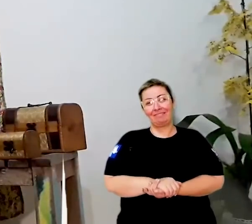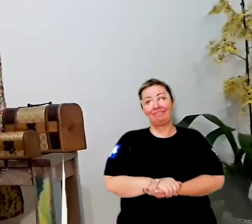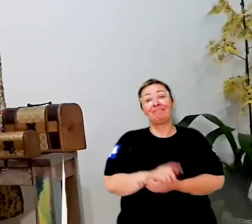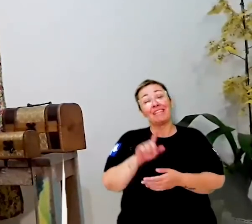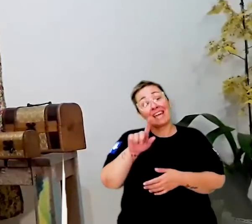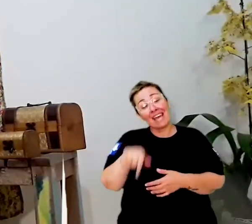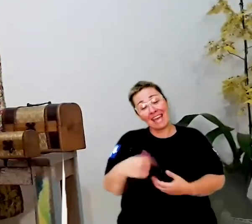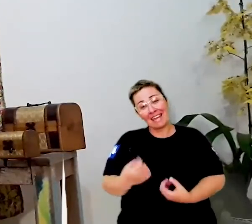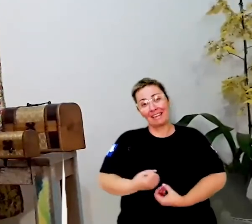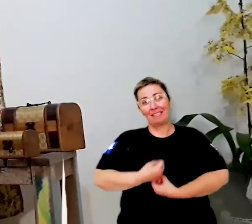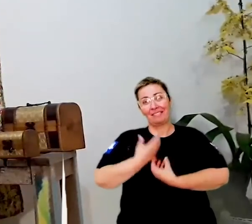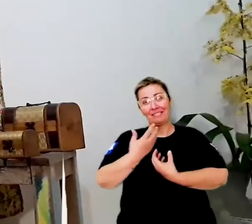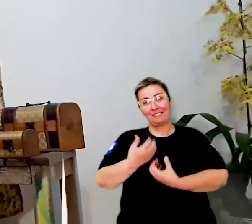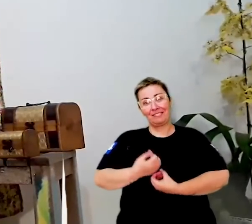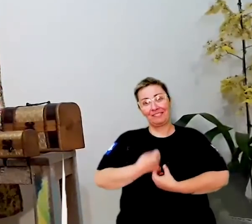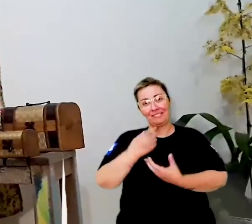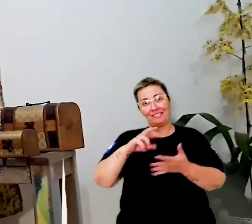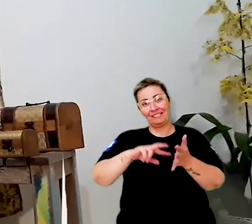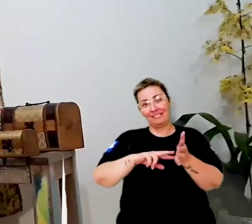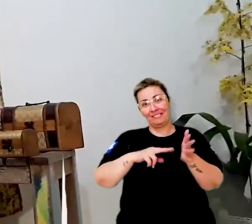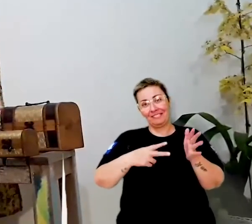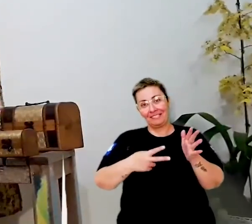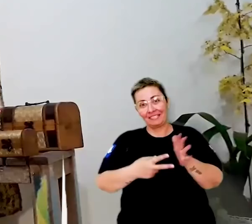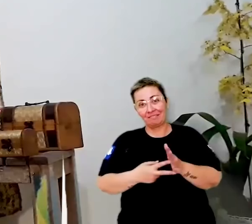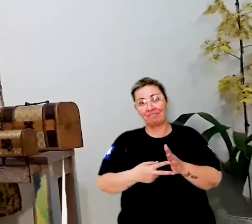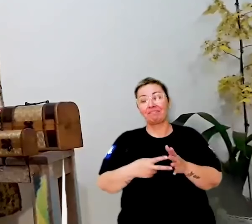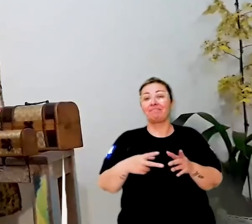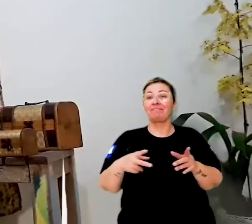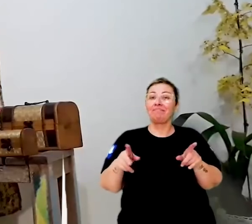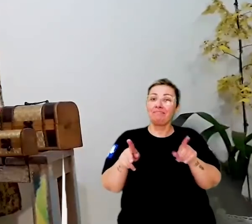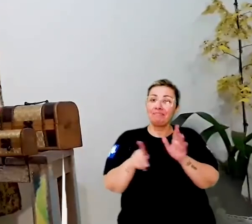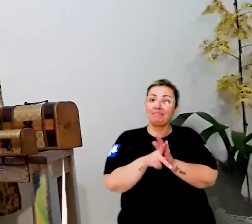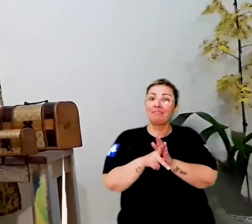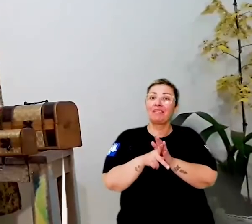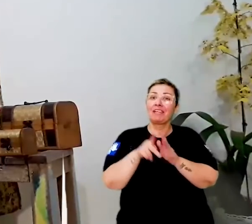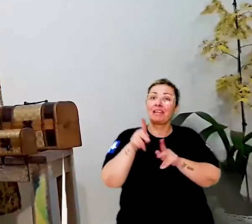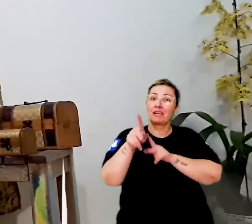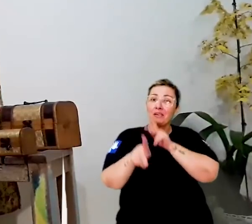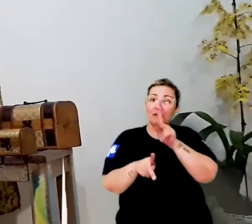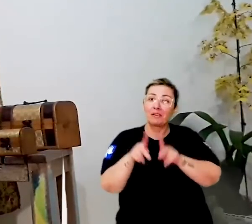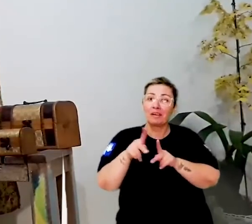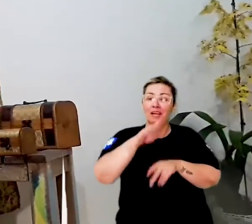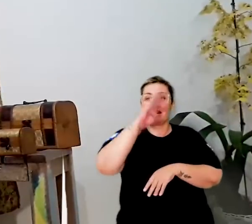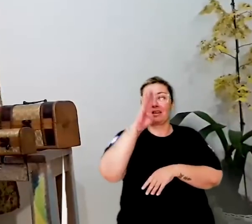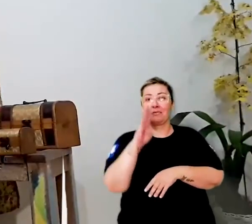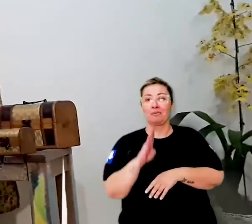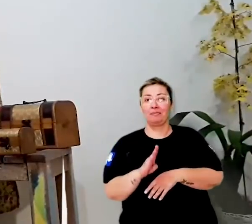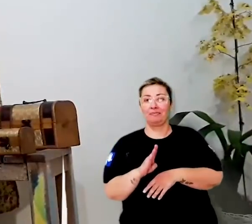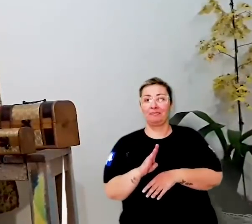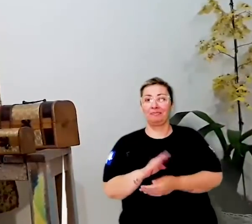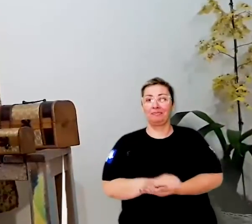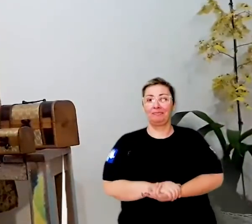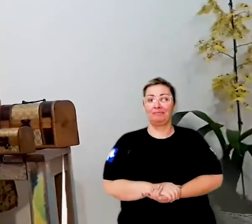Isso é poesia. Poesia popular brasileira.